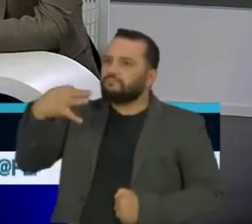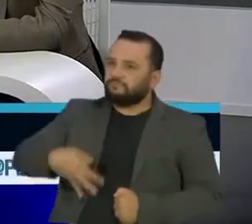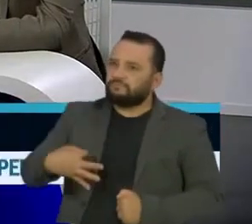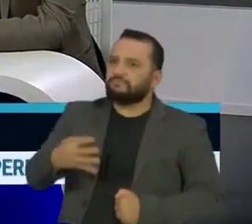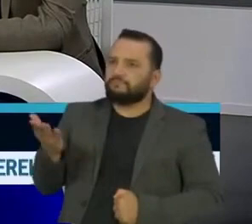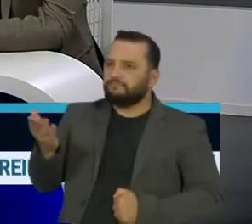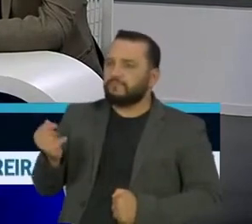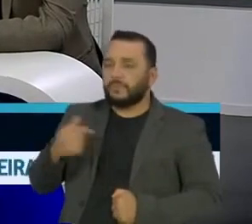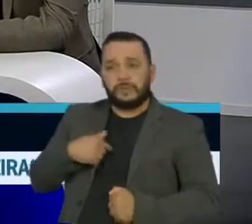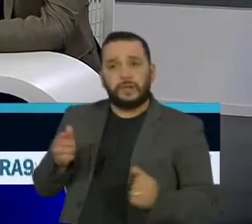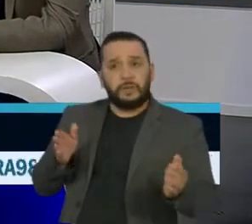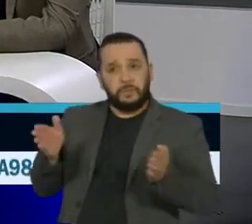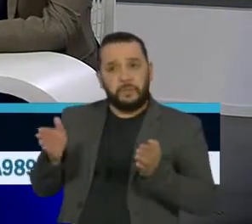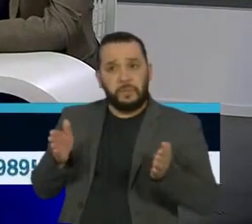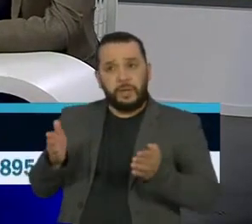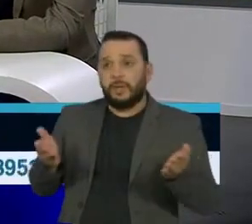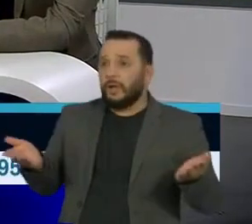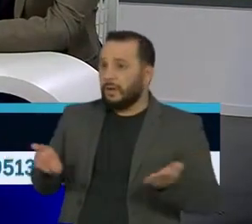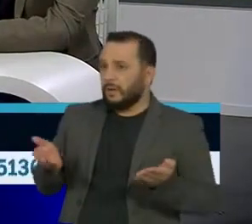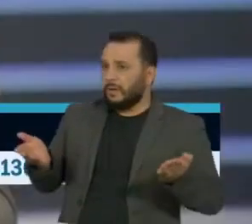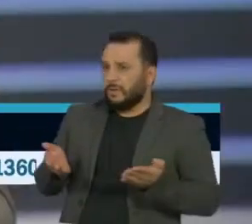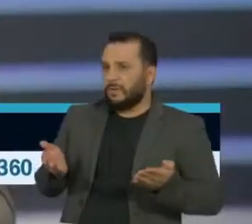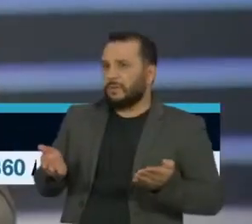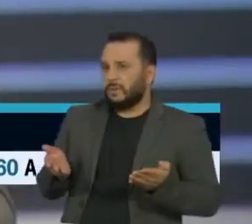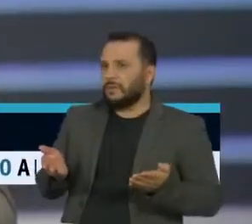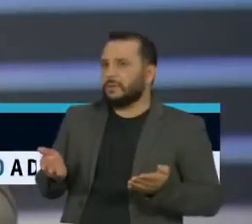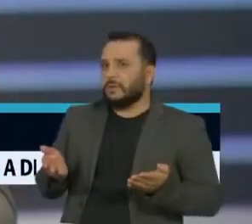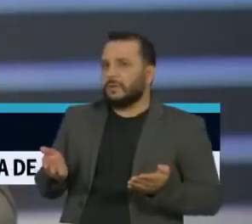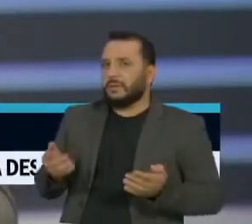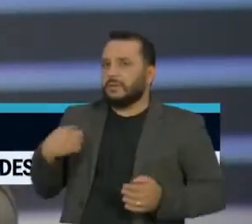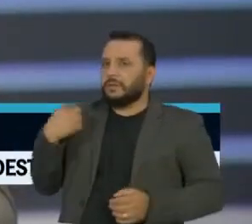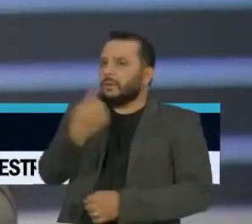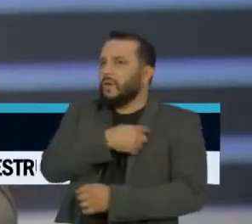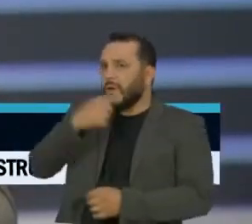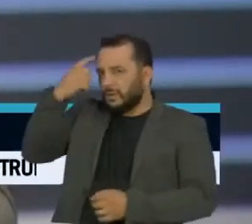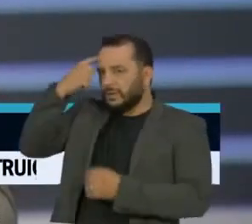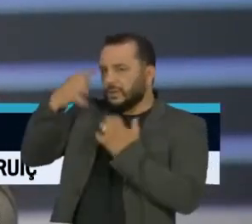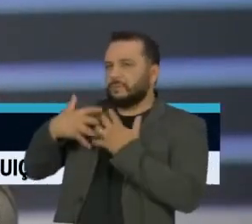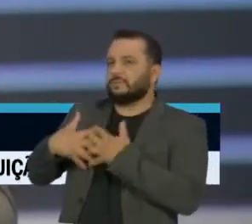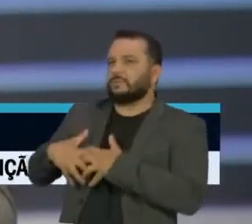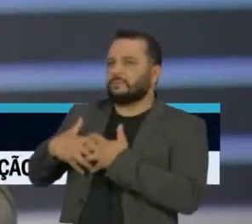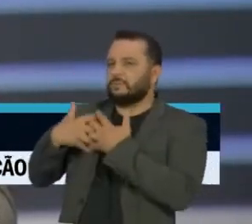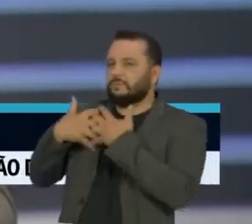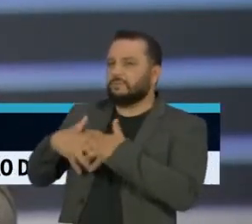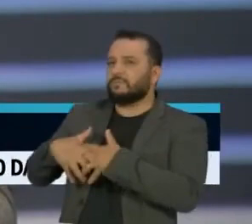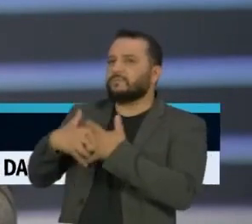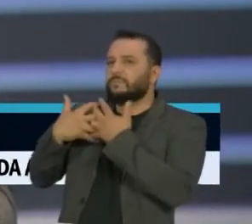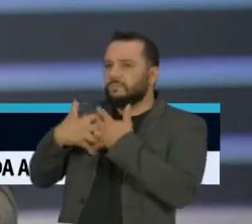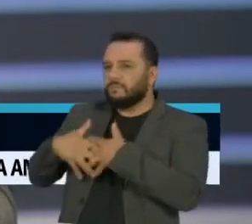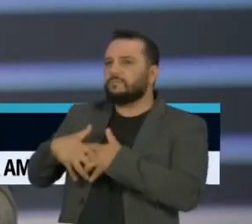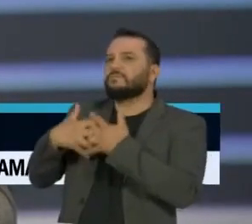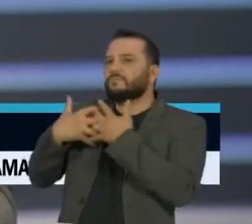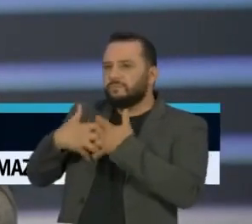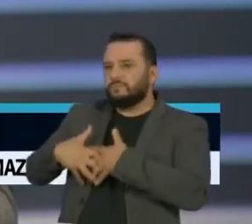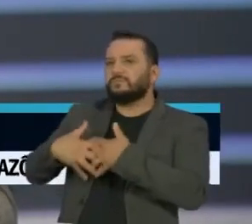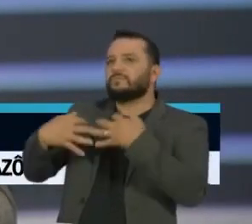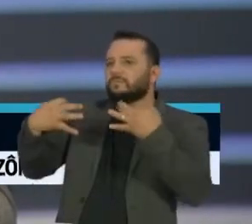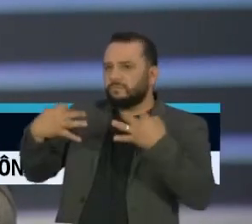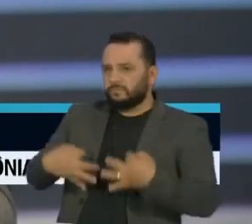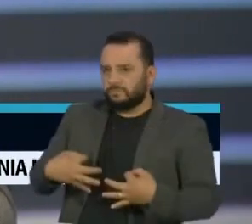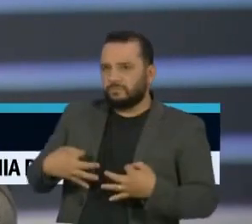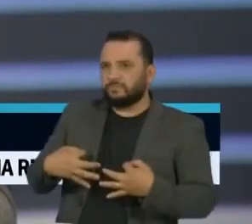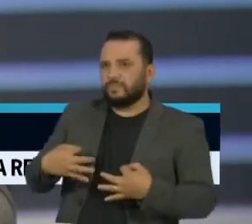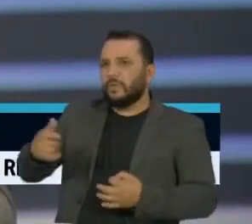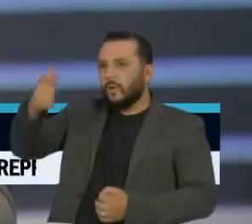esse momento ele serviu para dar uma parada e uma reflexão de uma forma geral e uma